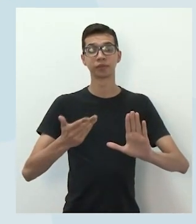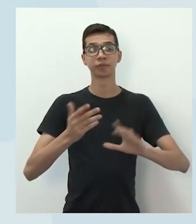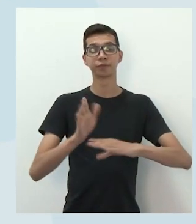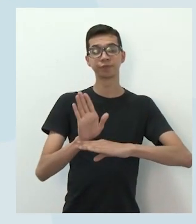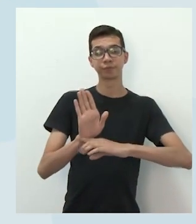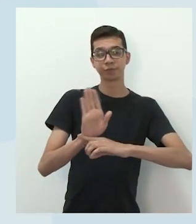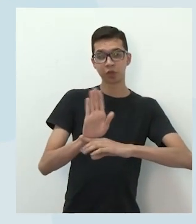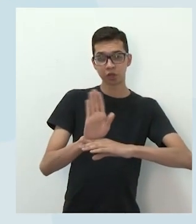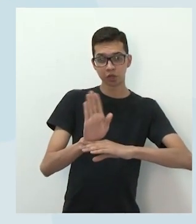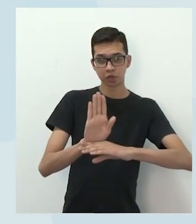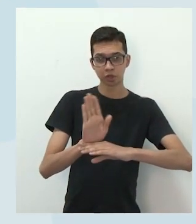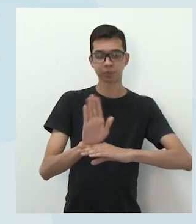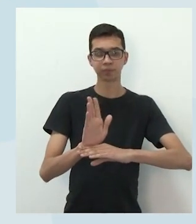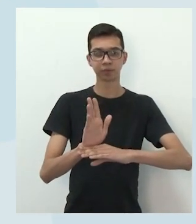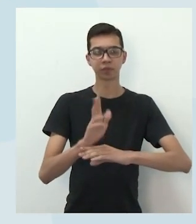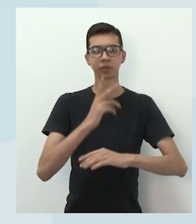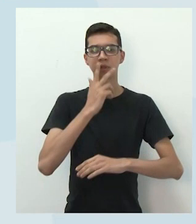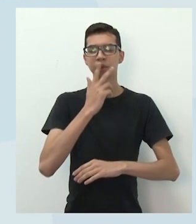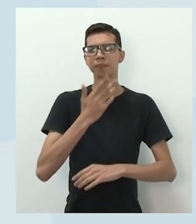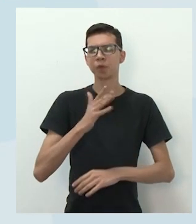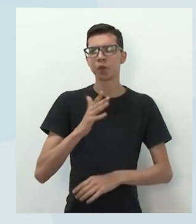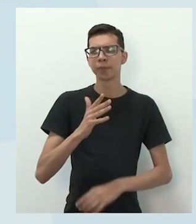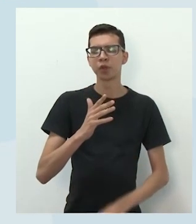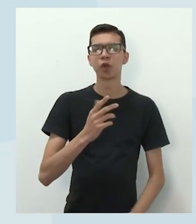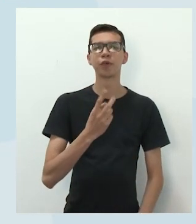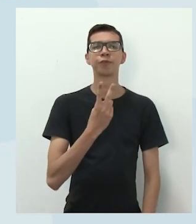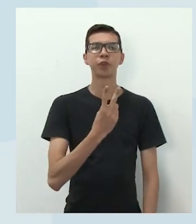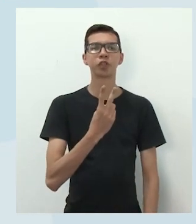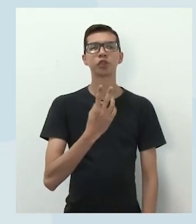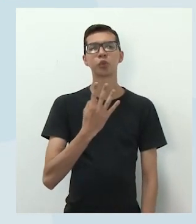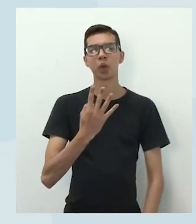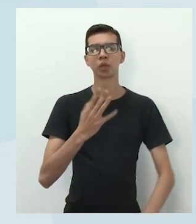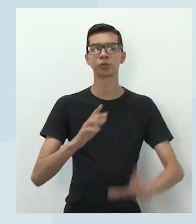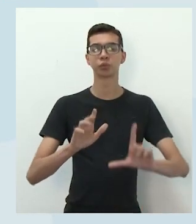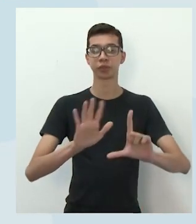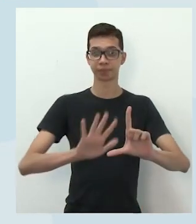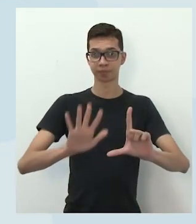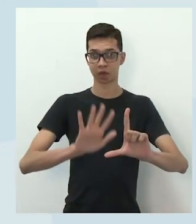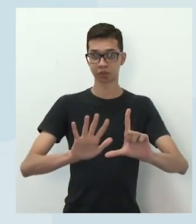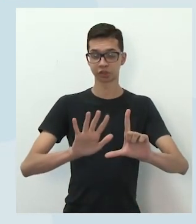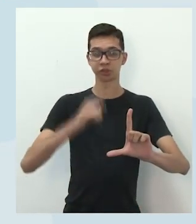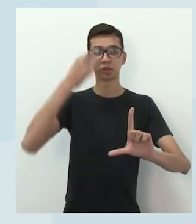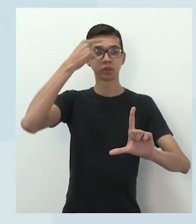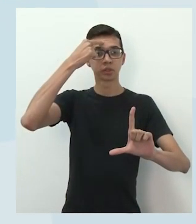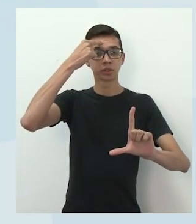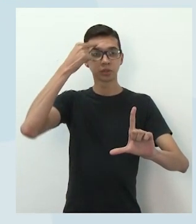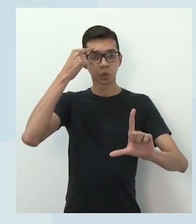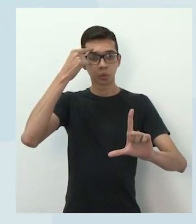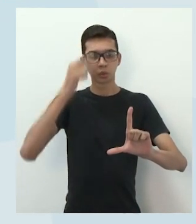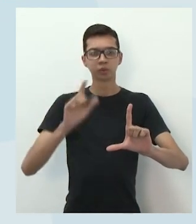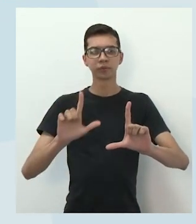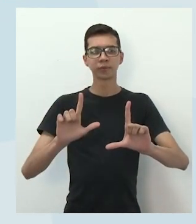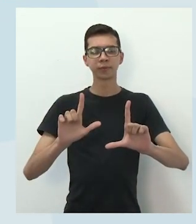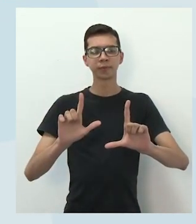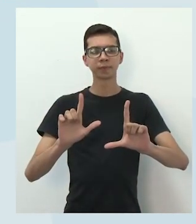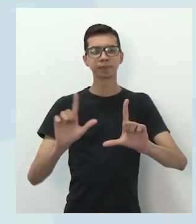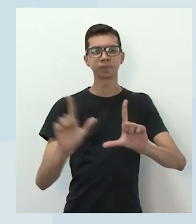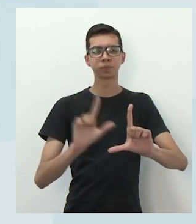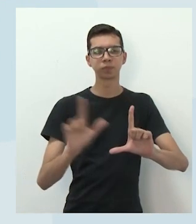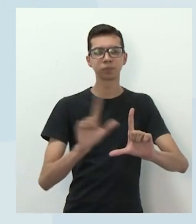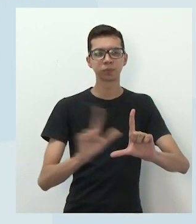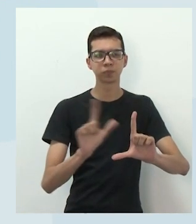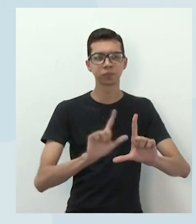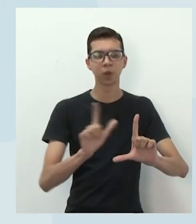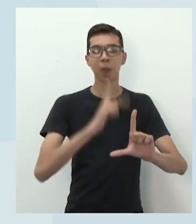e reproduzindo-os a uma velocidade média de 24 imagens por segundo, quadro a quadro, é criada na mente humana a falsa impressão